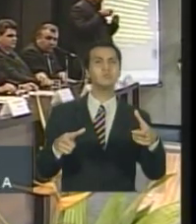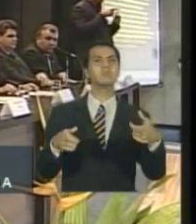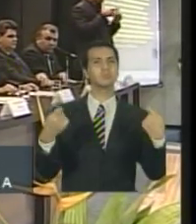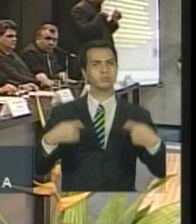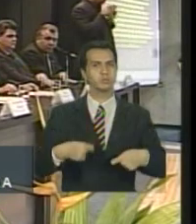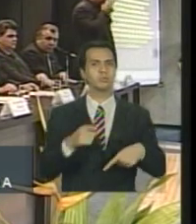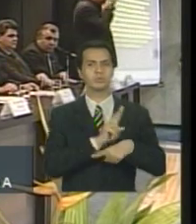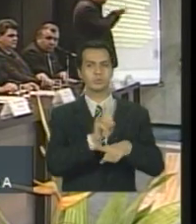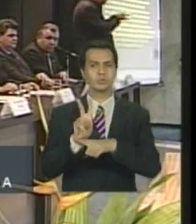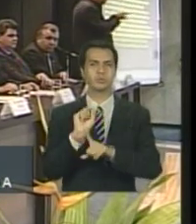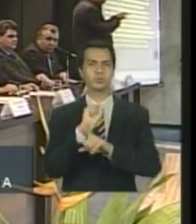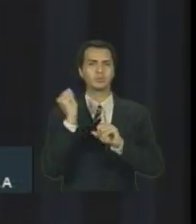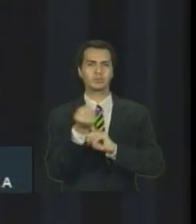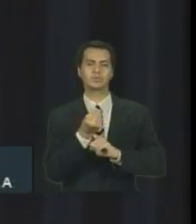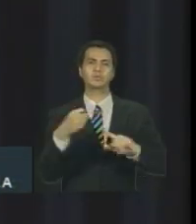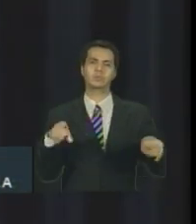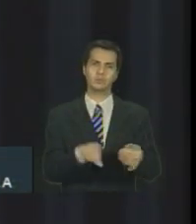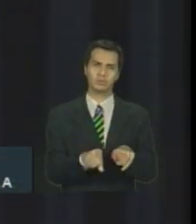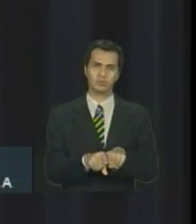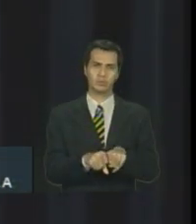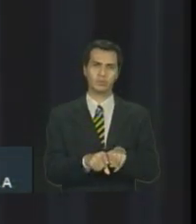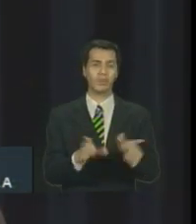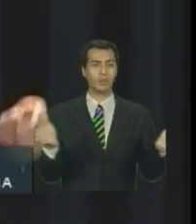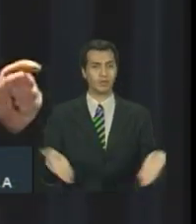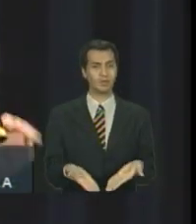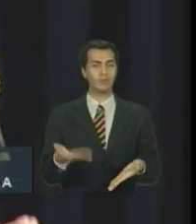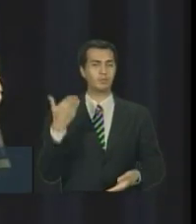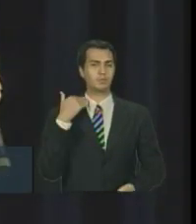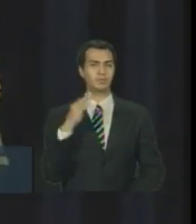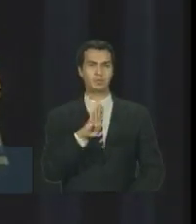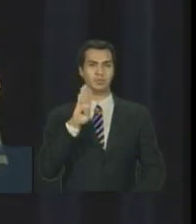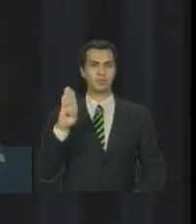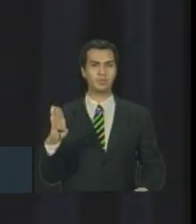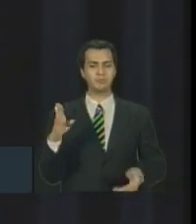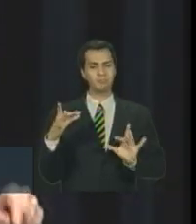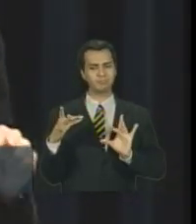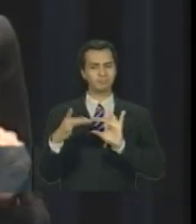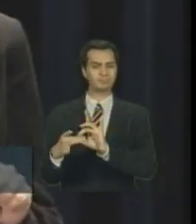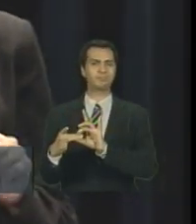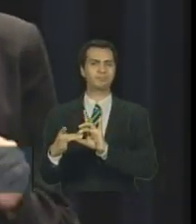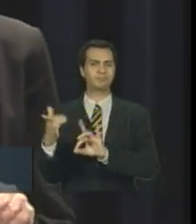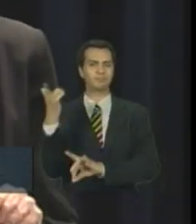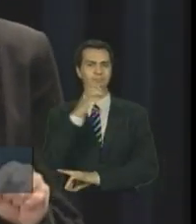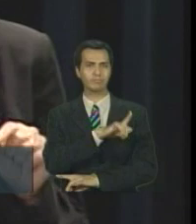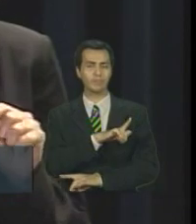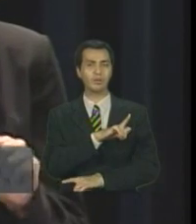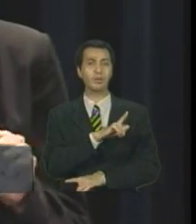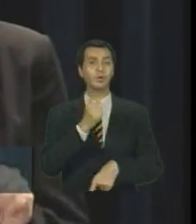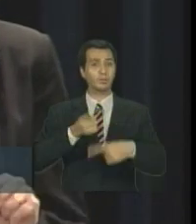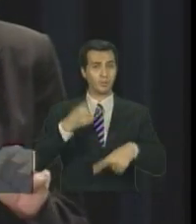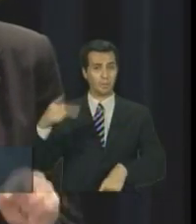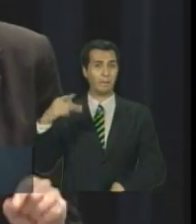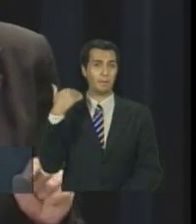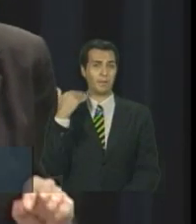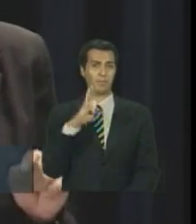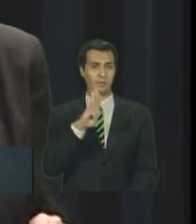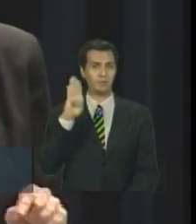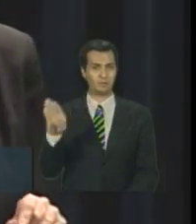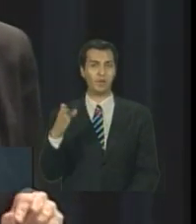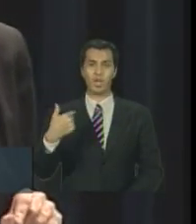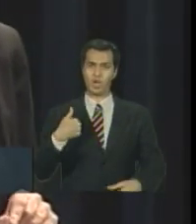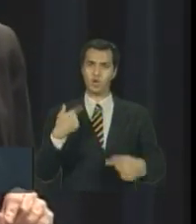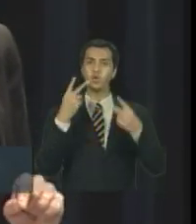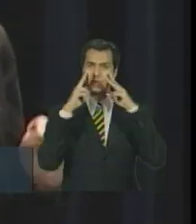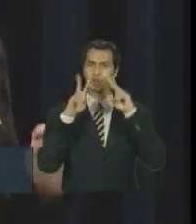encontra sintonia plena no Banco do Brasil e não nova, porque o Banco do Brasil, e eu quero fazer este